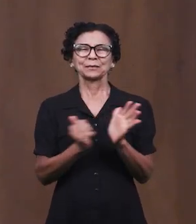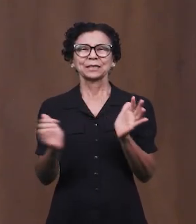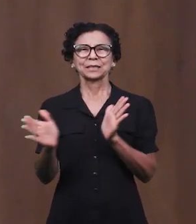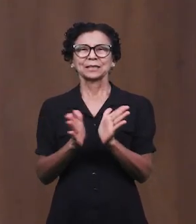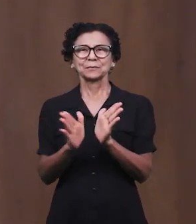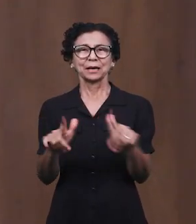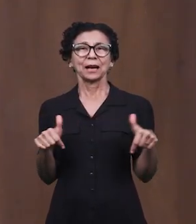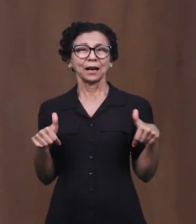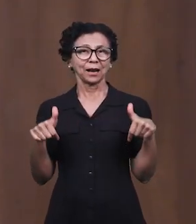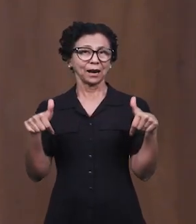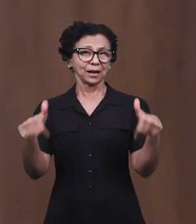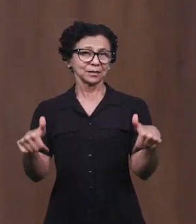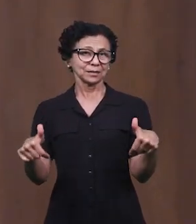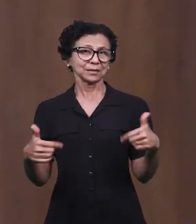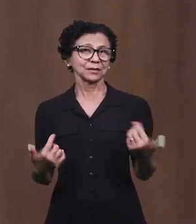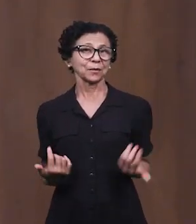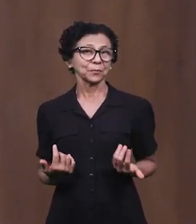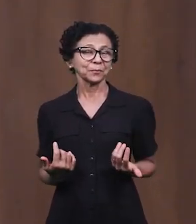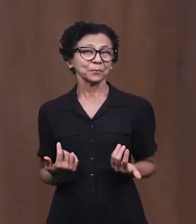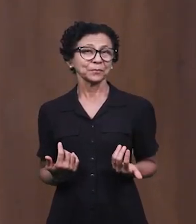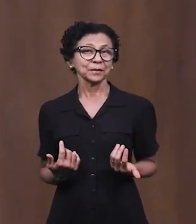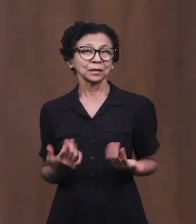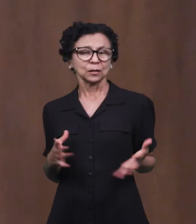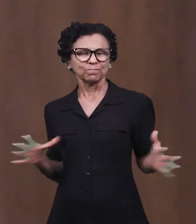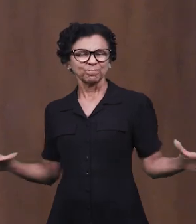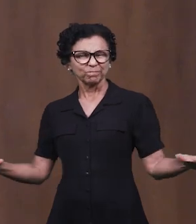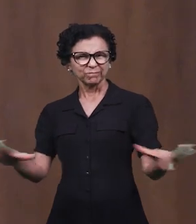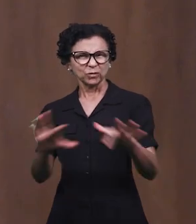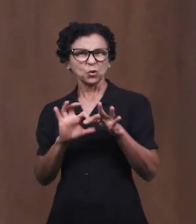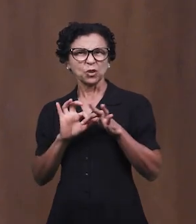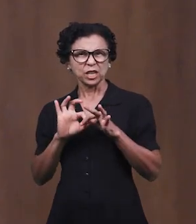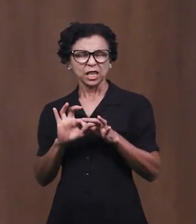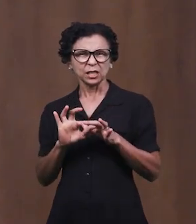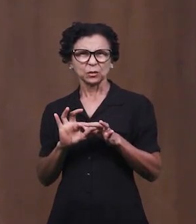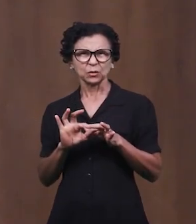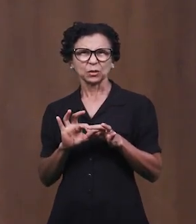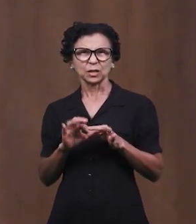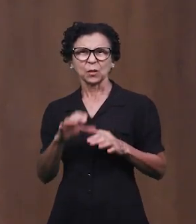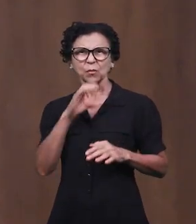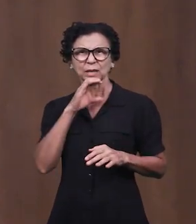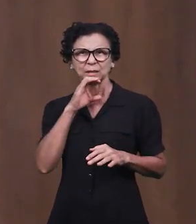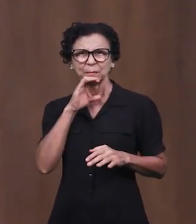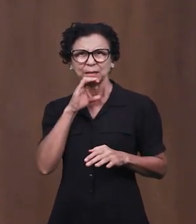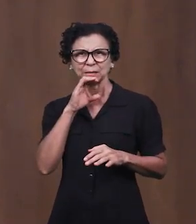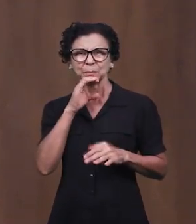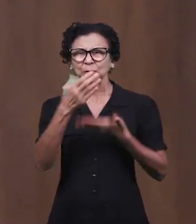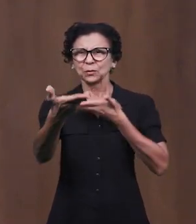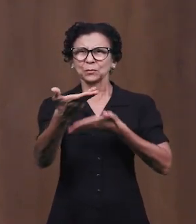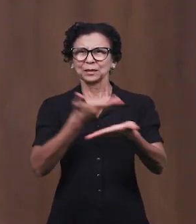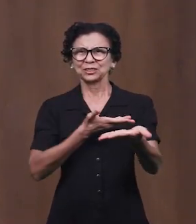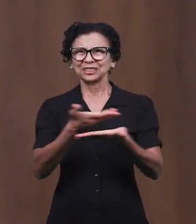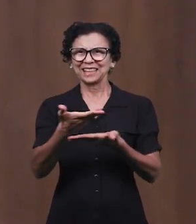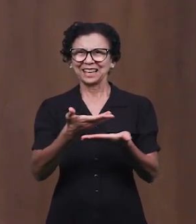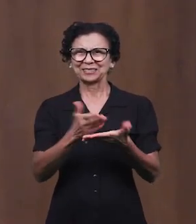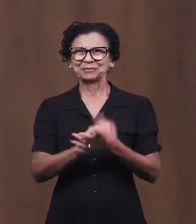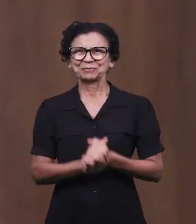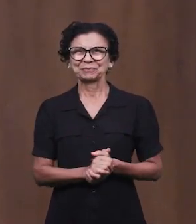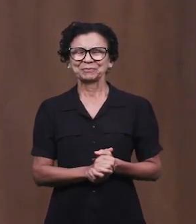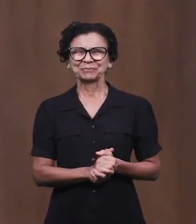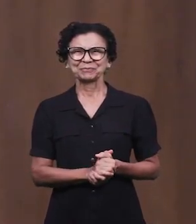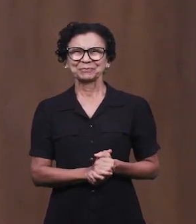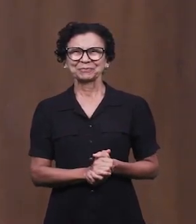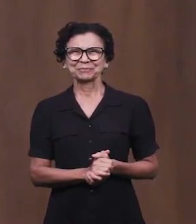em Ação, porque quando nos unimos os nossos conhecimentos, podemos ajudar uns aos outros.